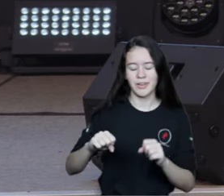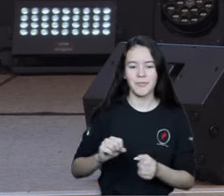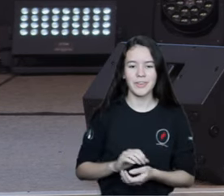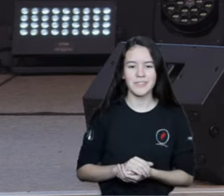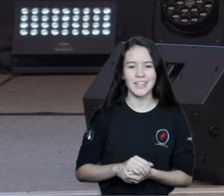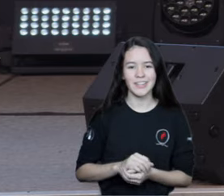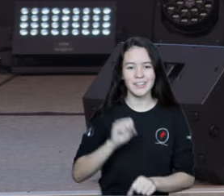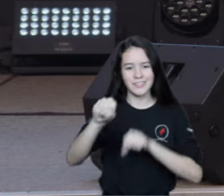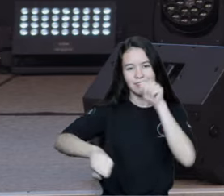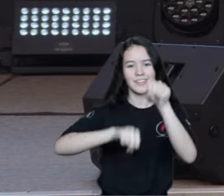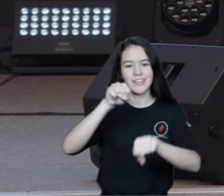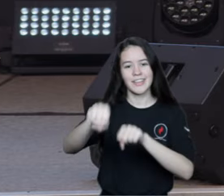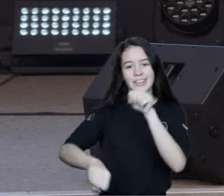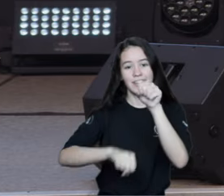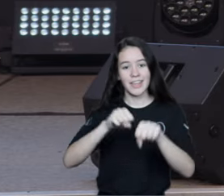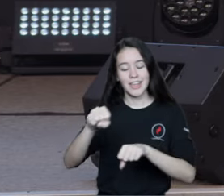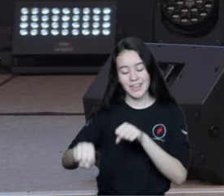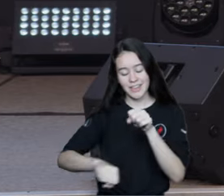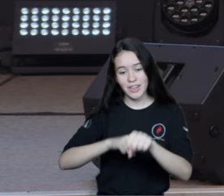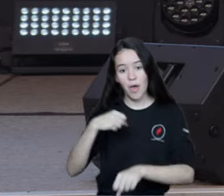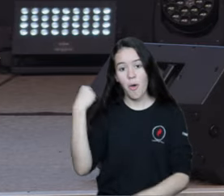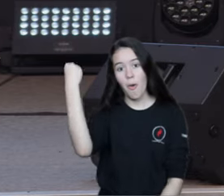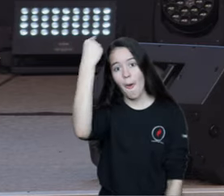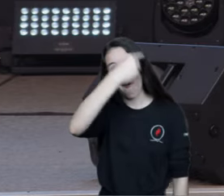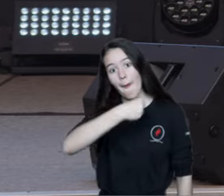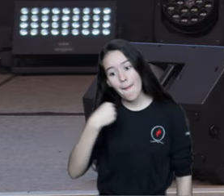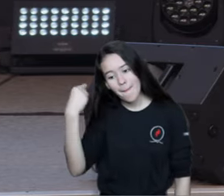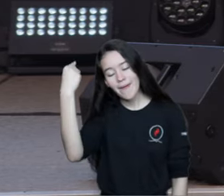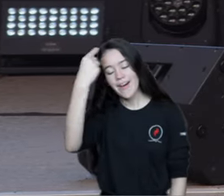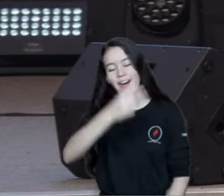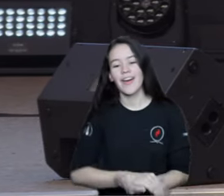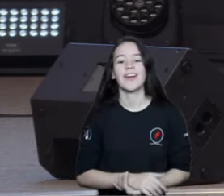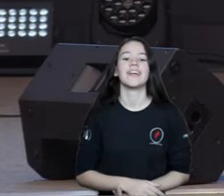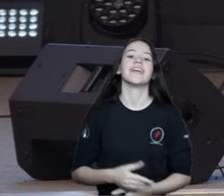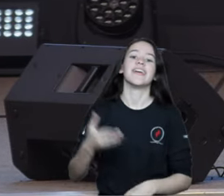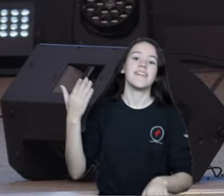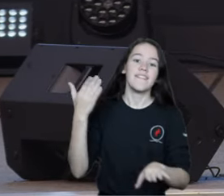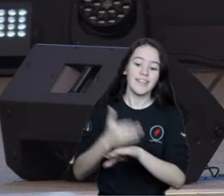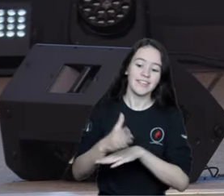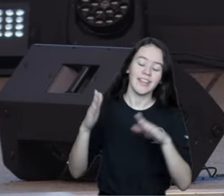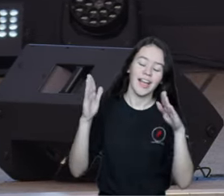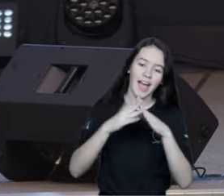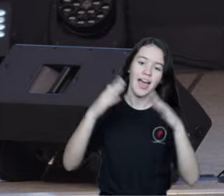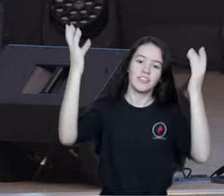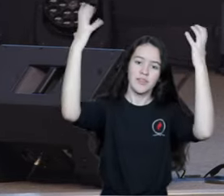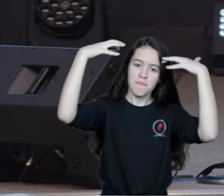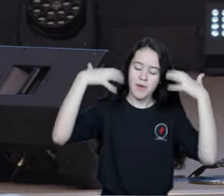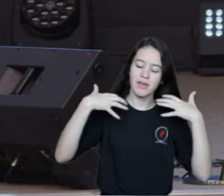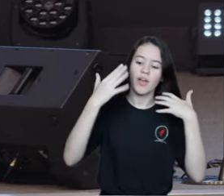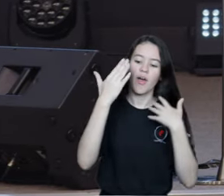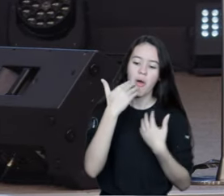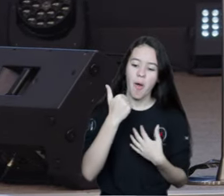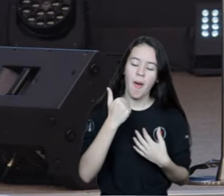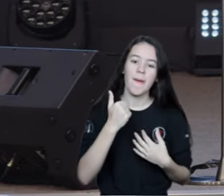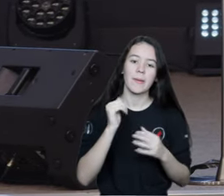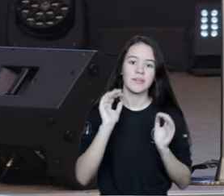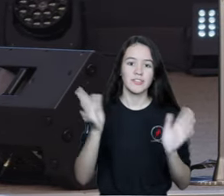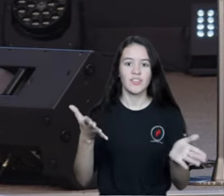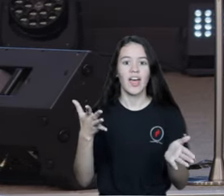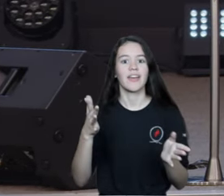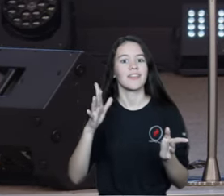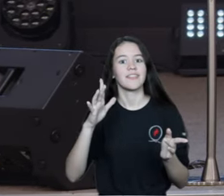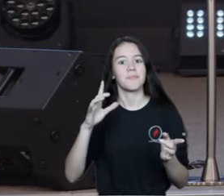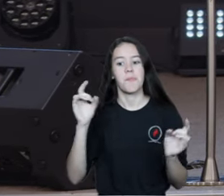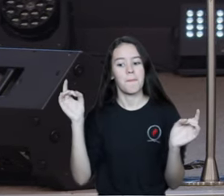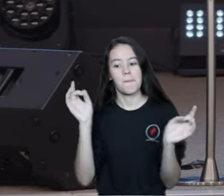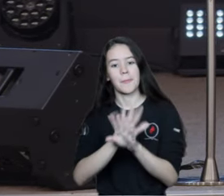para ele poder pedalar mais uma hora ele entra na casa toma um banho janta e já sai do outro